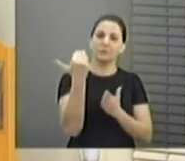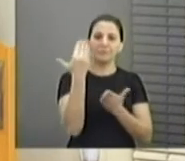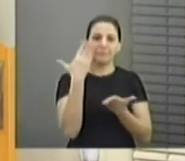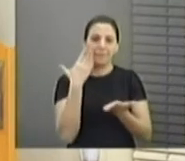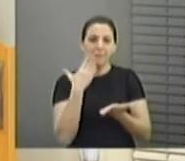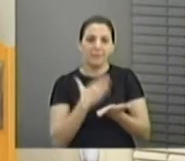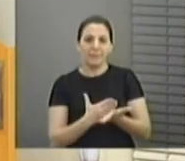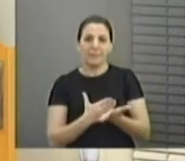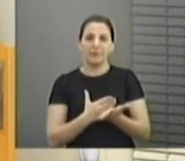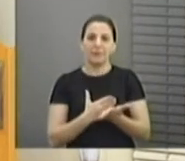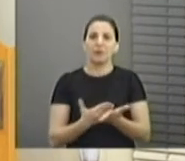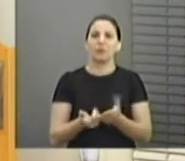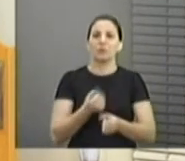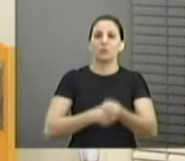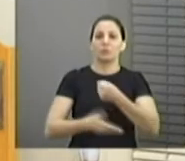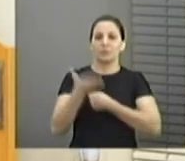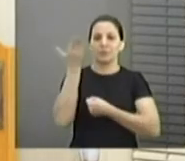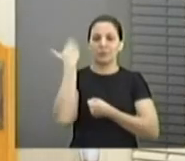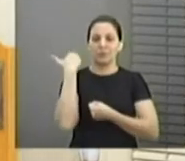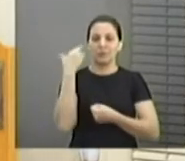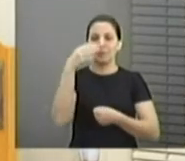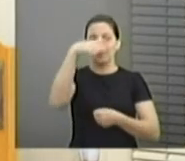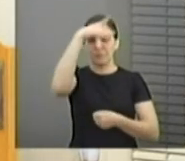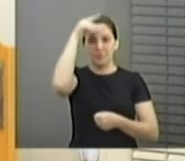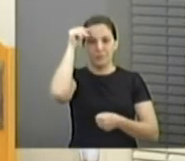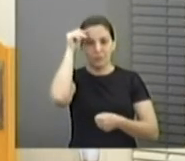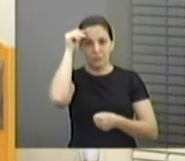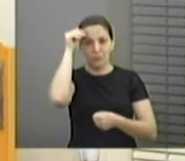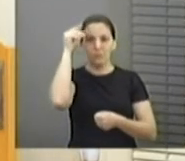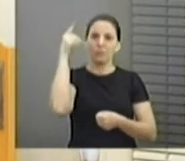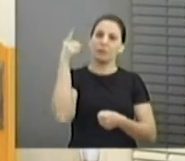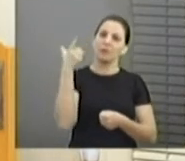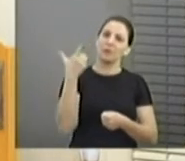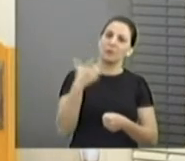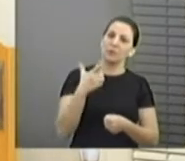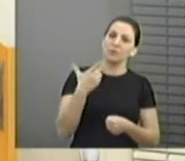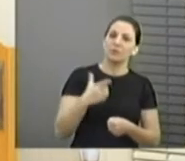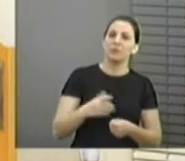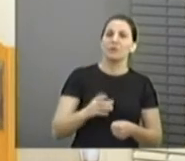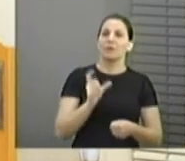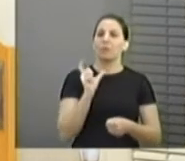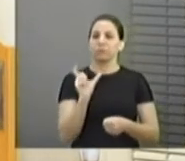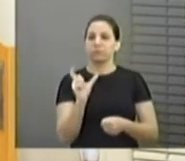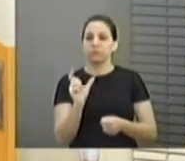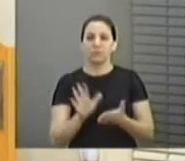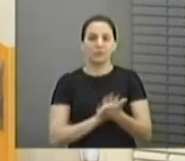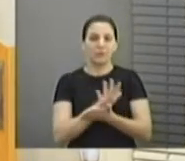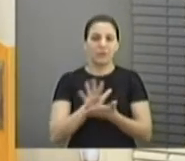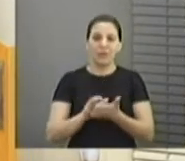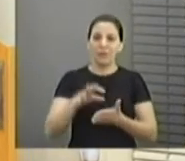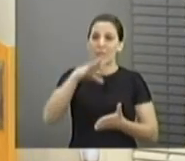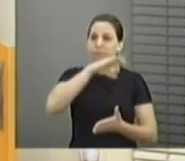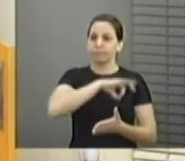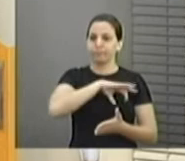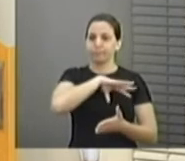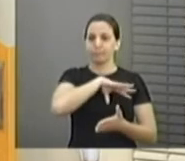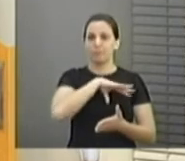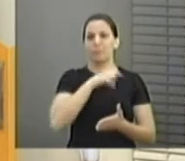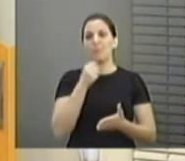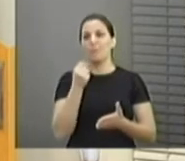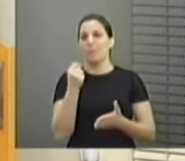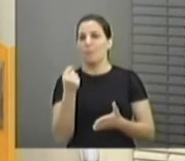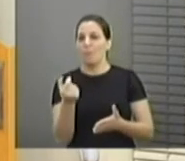quando os funcionários da prefeitura não tiveram nenhum aumento no ticket de alimentação e tiveram no seu salário apenas a